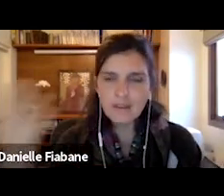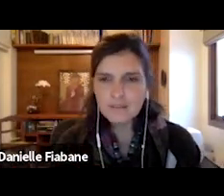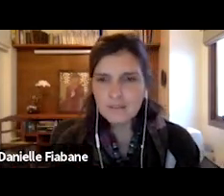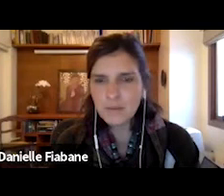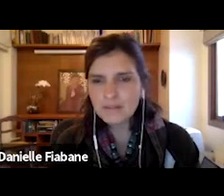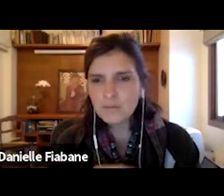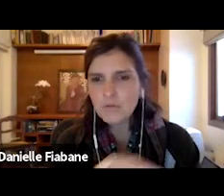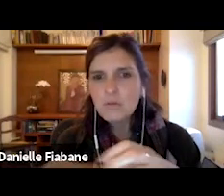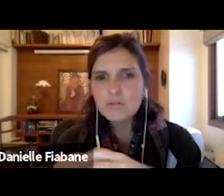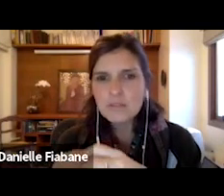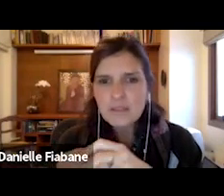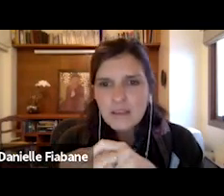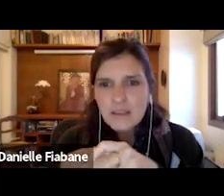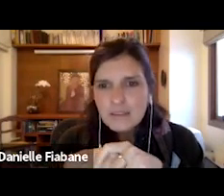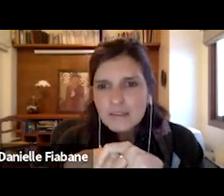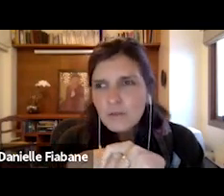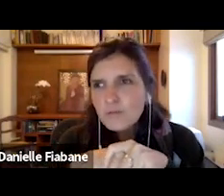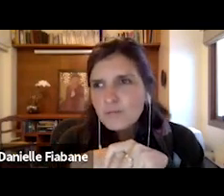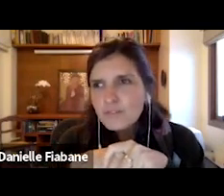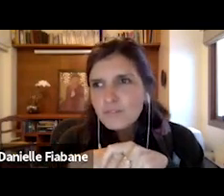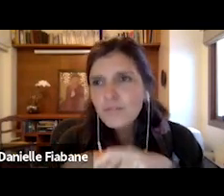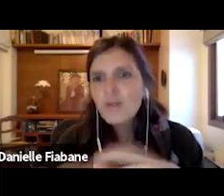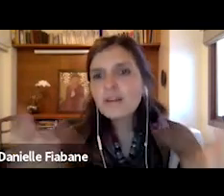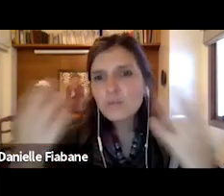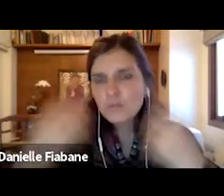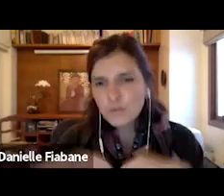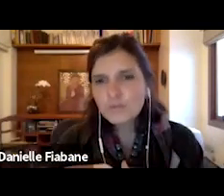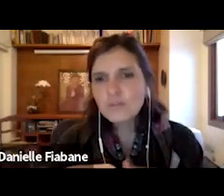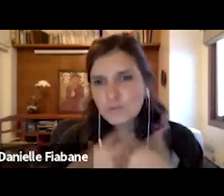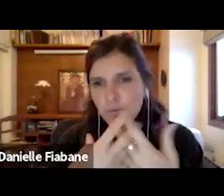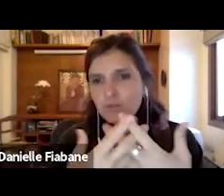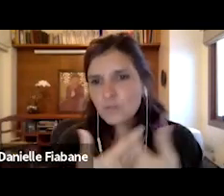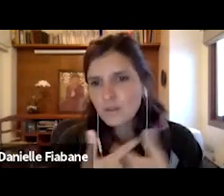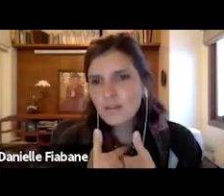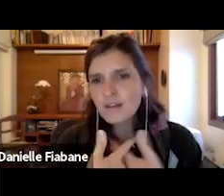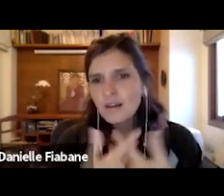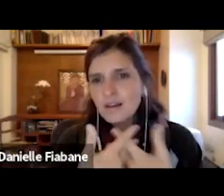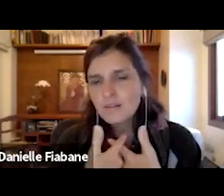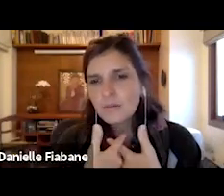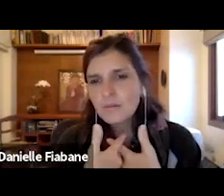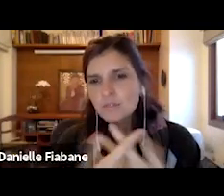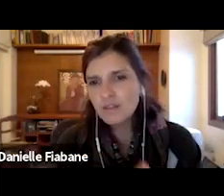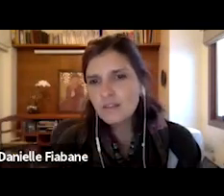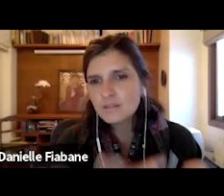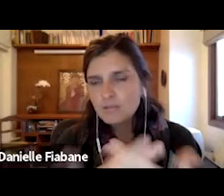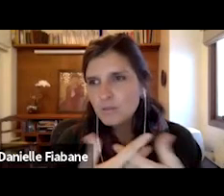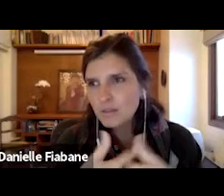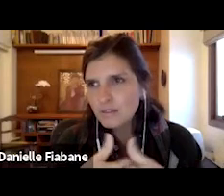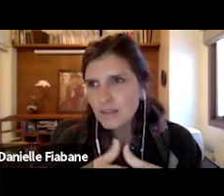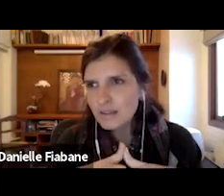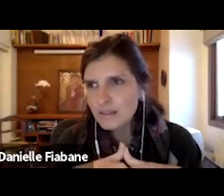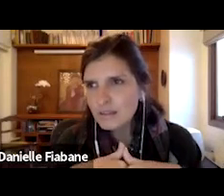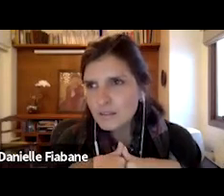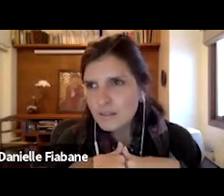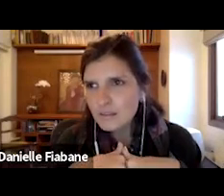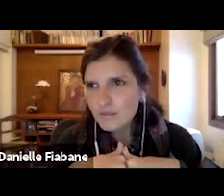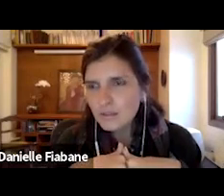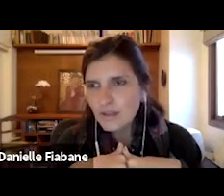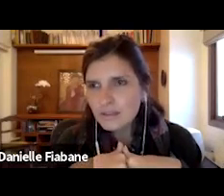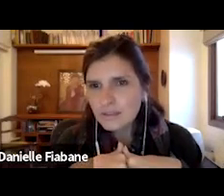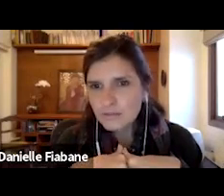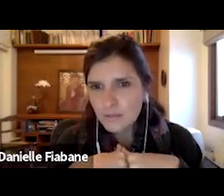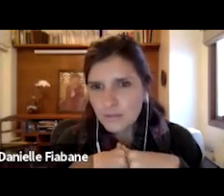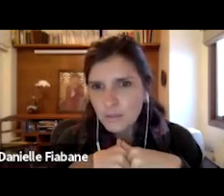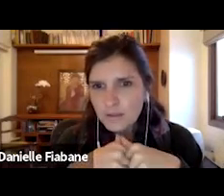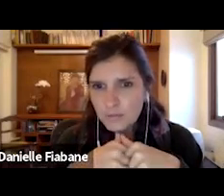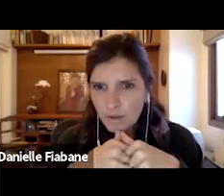pedem, elas que prestam contas. Então, fora todo o nosso entendimento de que uma sociedade civil organizada e